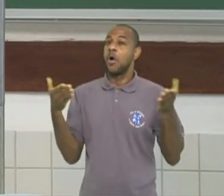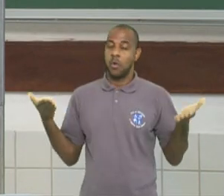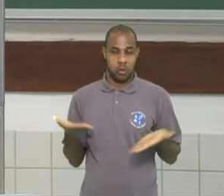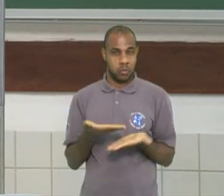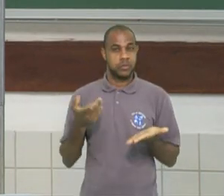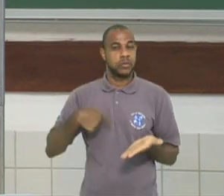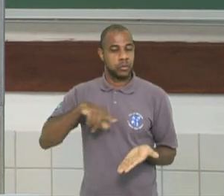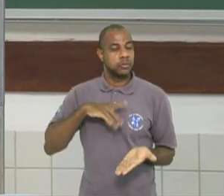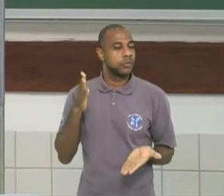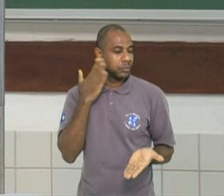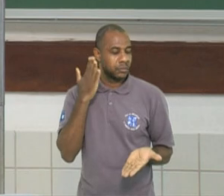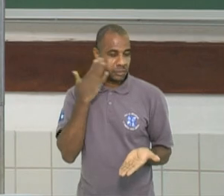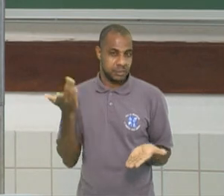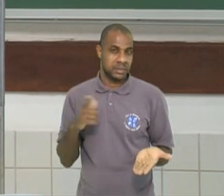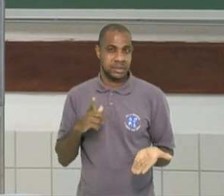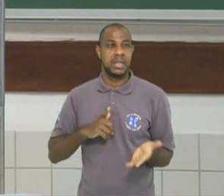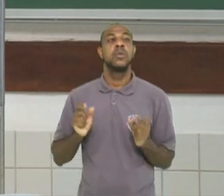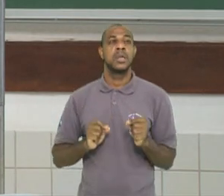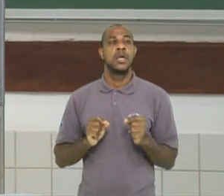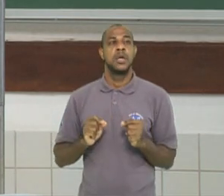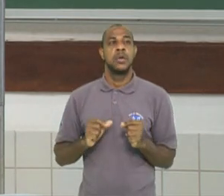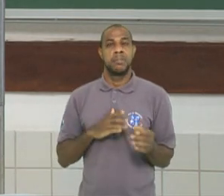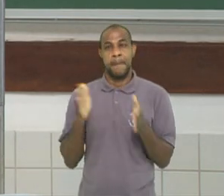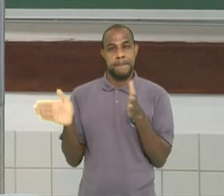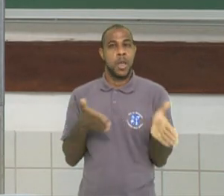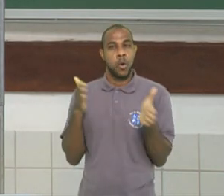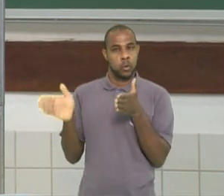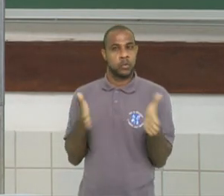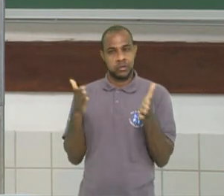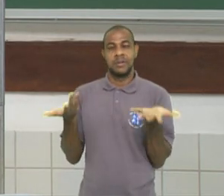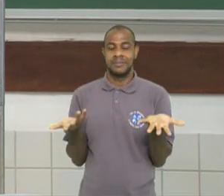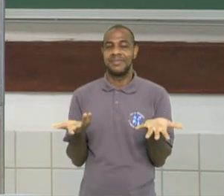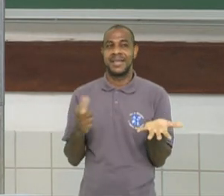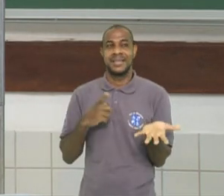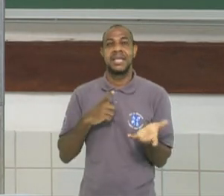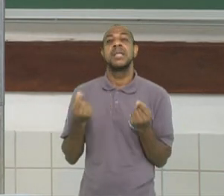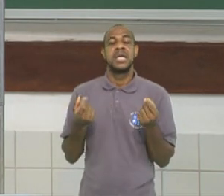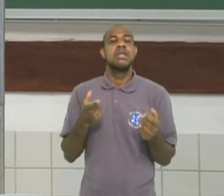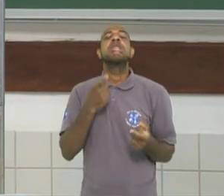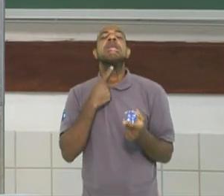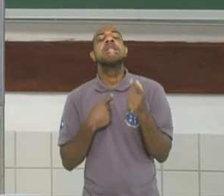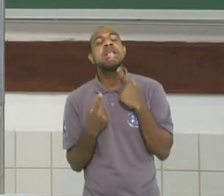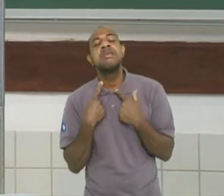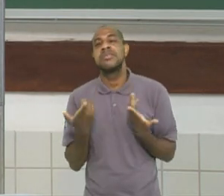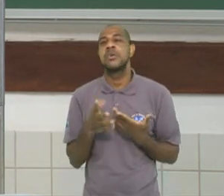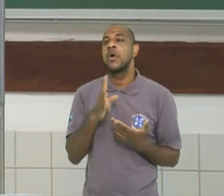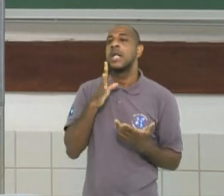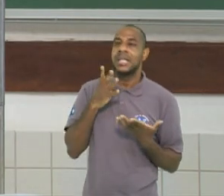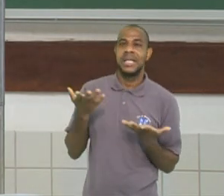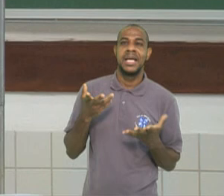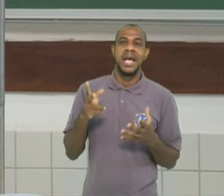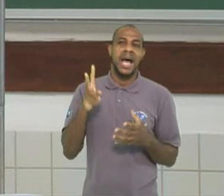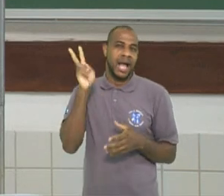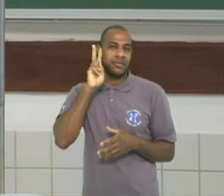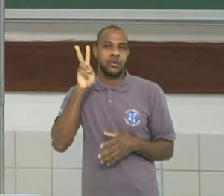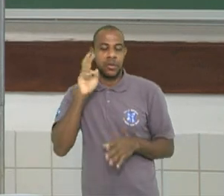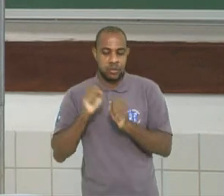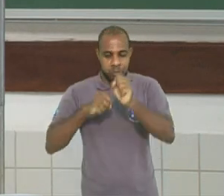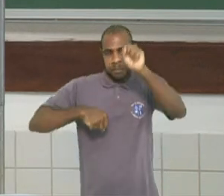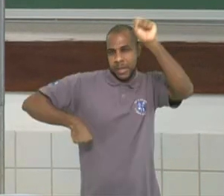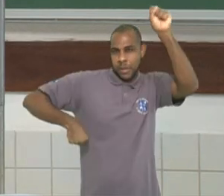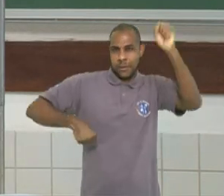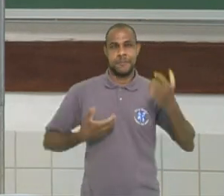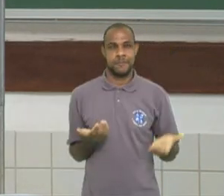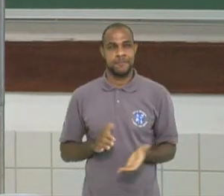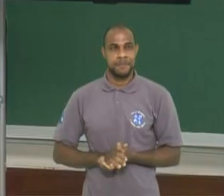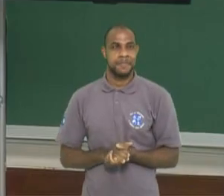hoje a gente sabe que existe uma linha né e um desejo da gente conhecer as histórias dos super-heróis que existem por aí na verdade bem legal